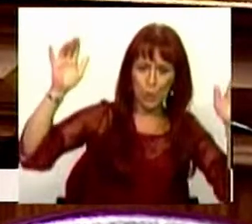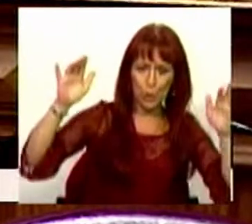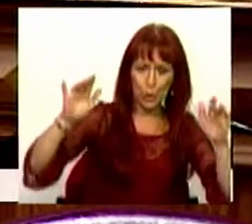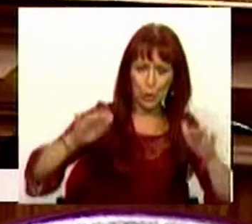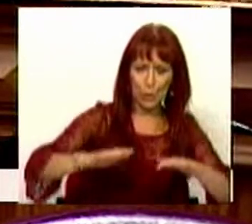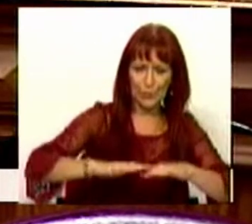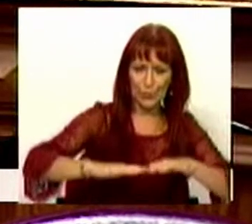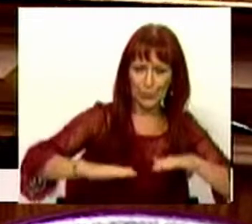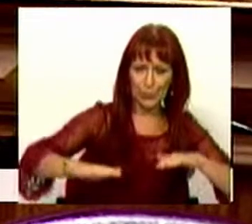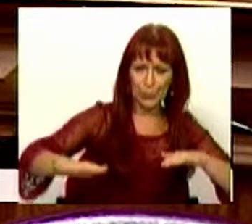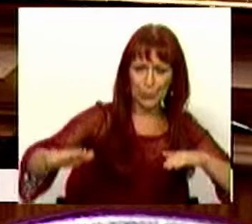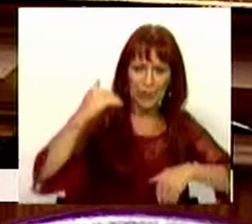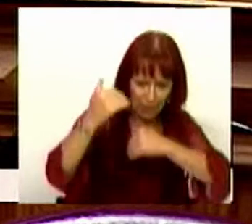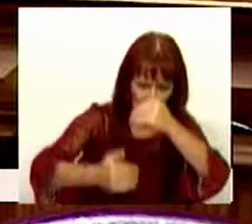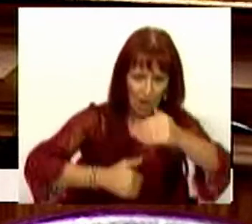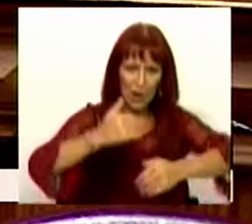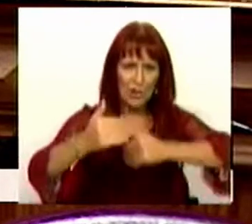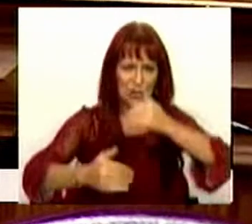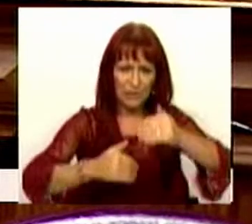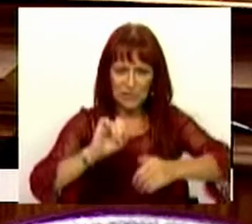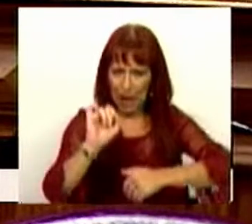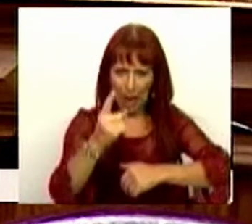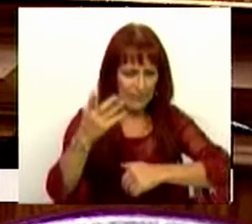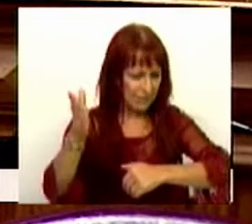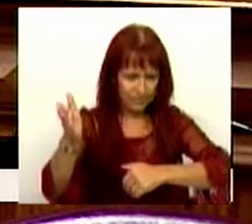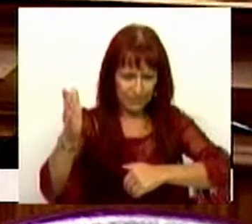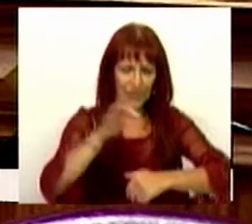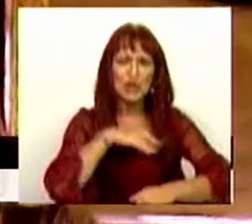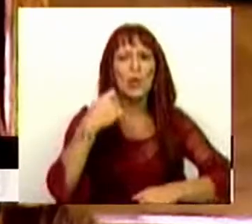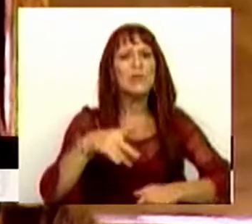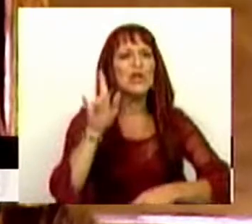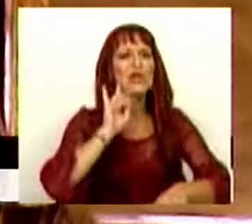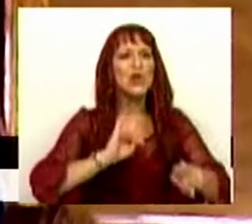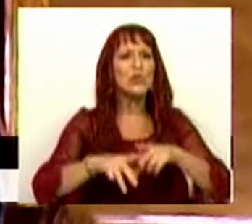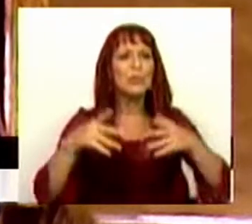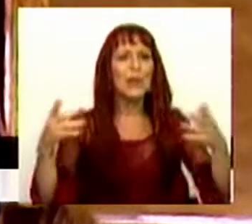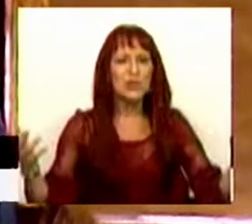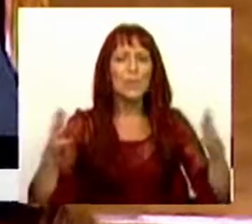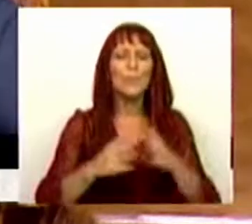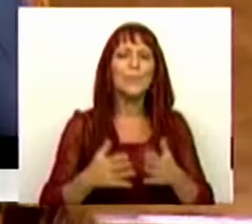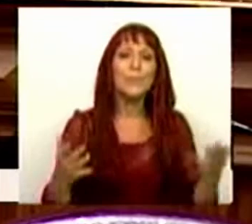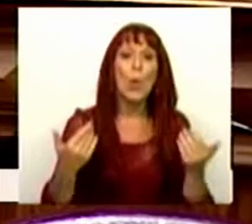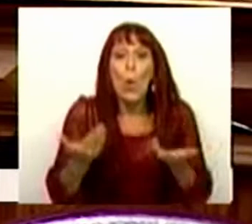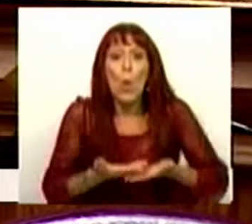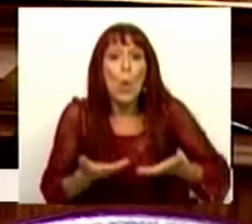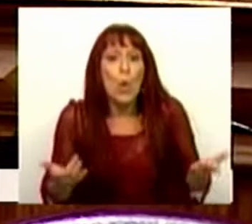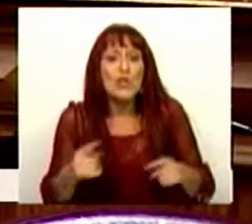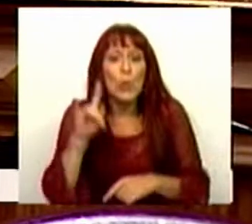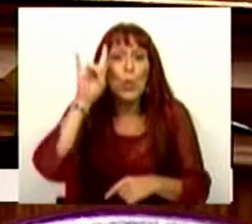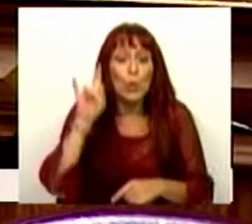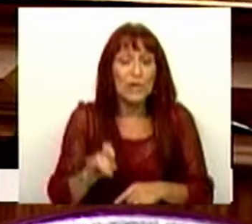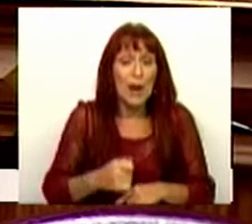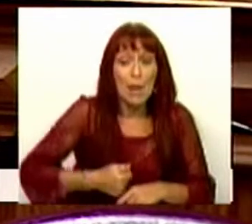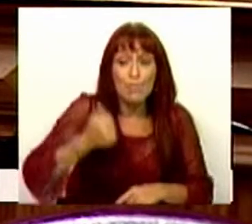e pronto, e vamos em frente muito rapidamente. Sr. Presidente, senhoras e senhores deputados, hoje é um dia